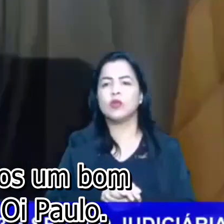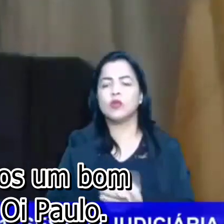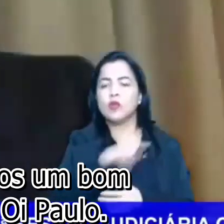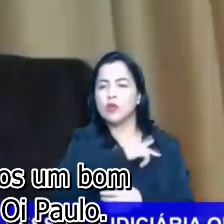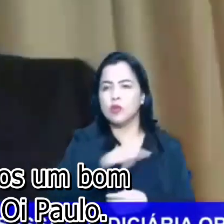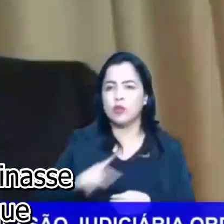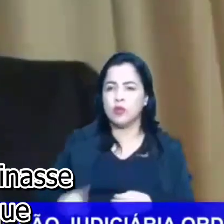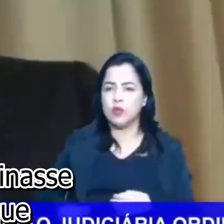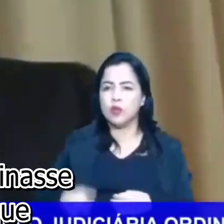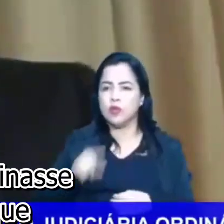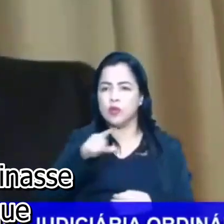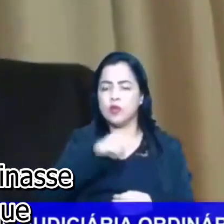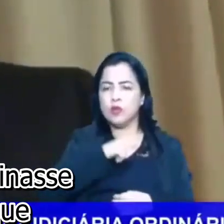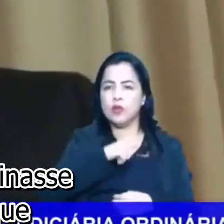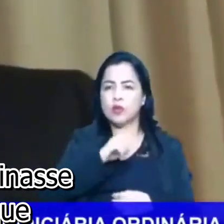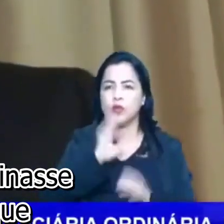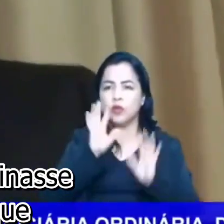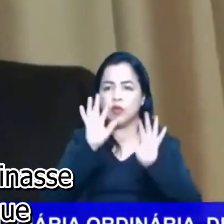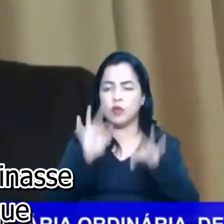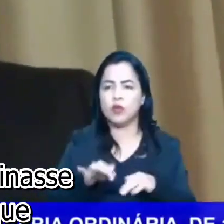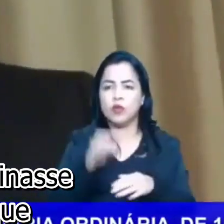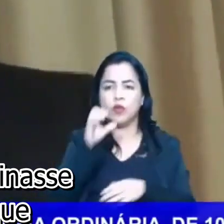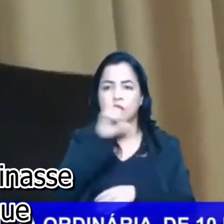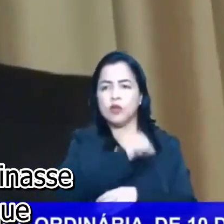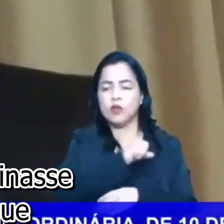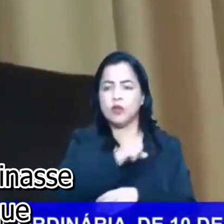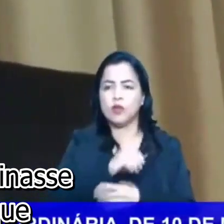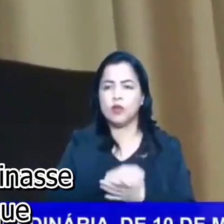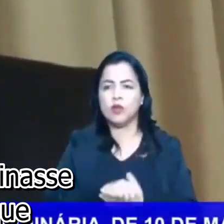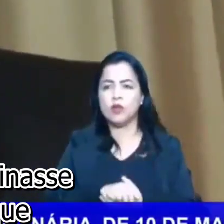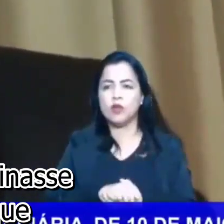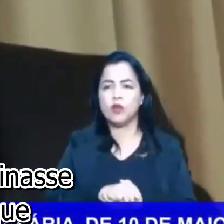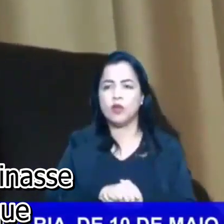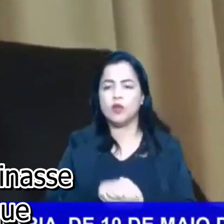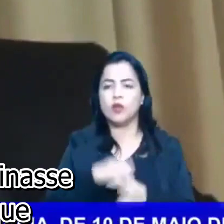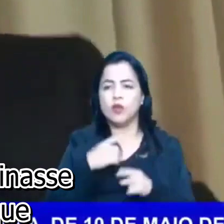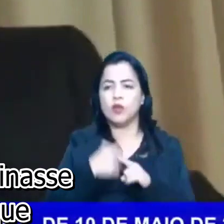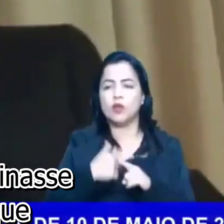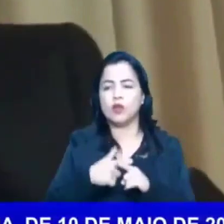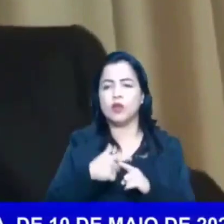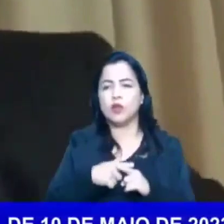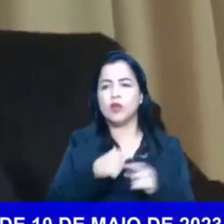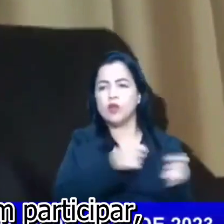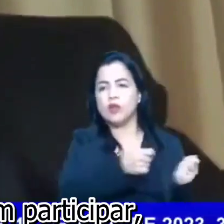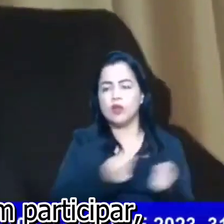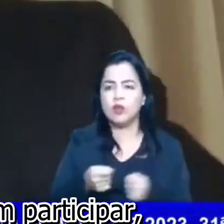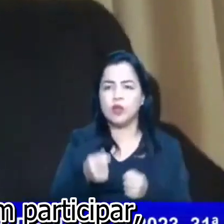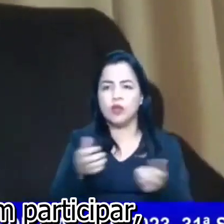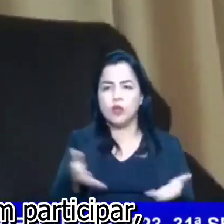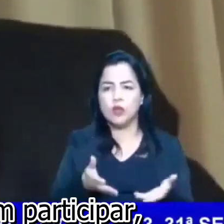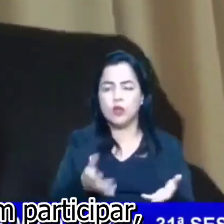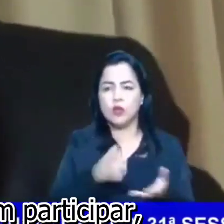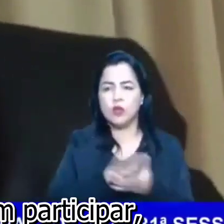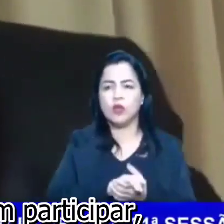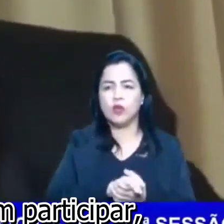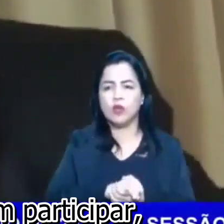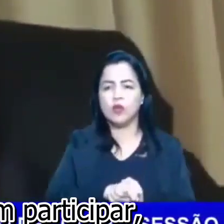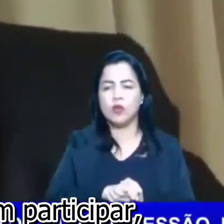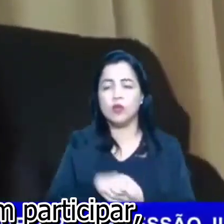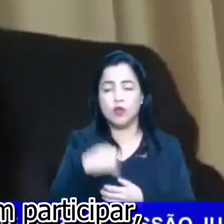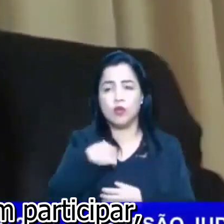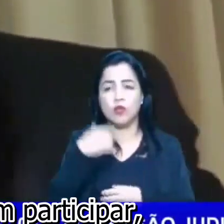Presidente, antes de Vossa Excelência terminar, só bem rapidinho, 30 segundos, porque a sessão de hoje do TSE, né, do evento